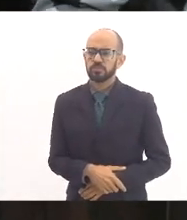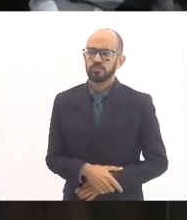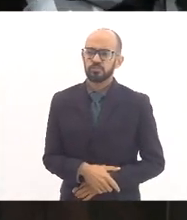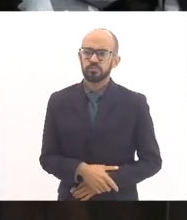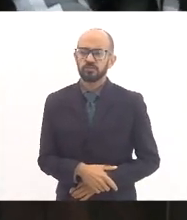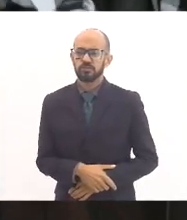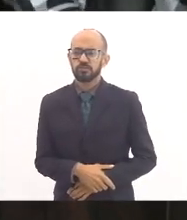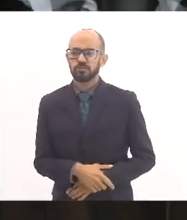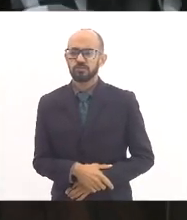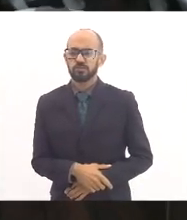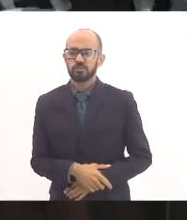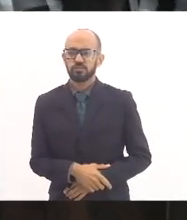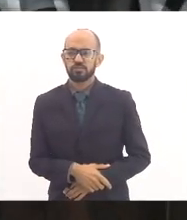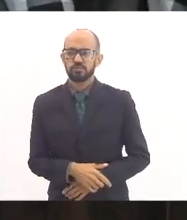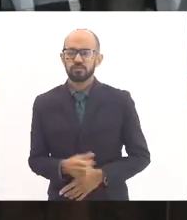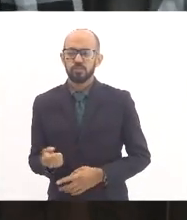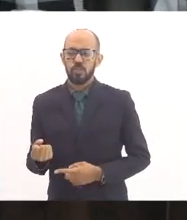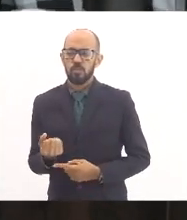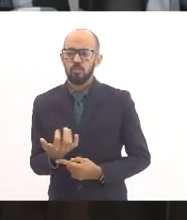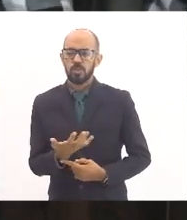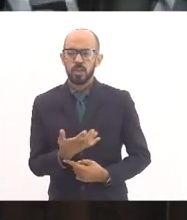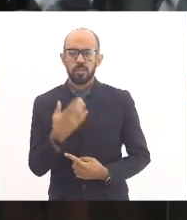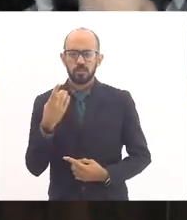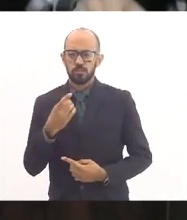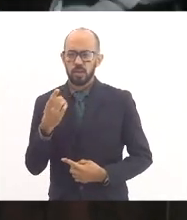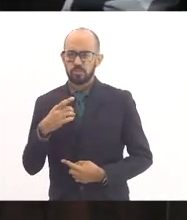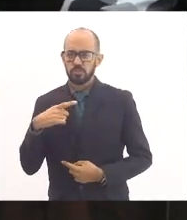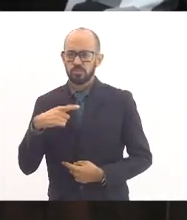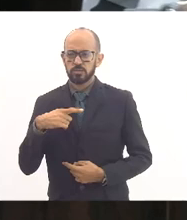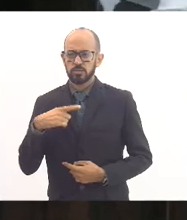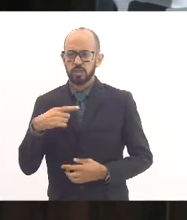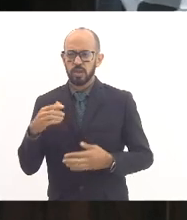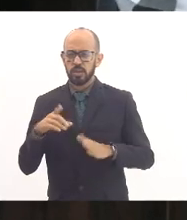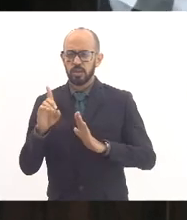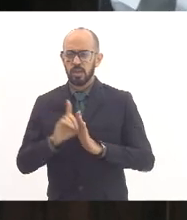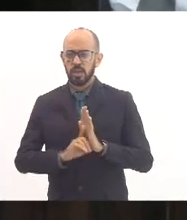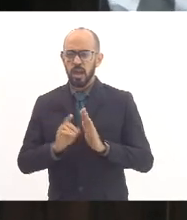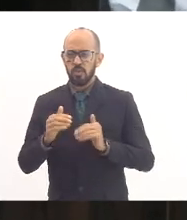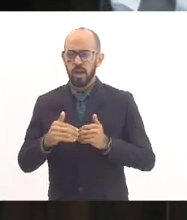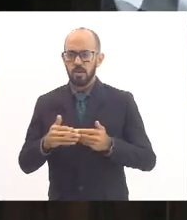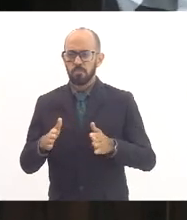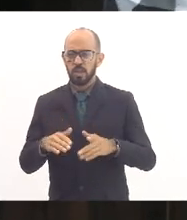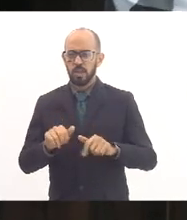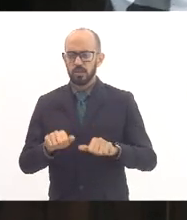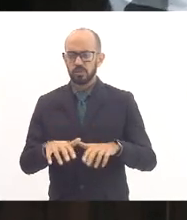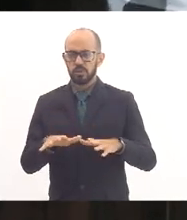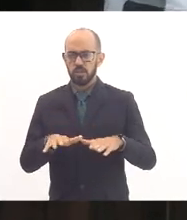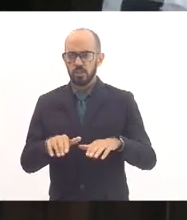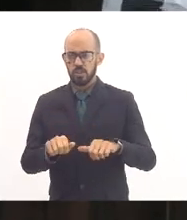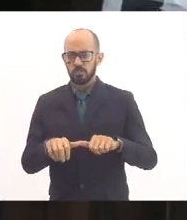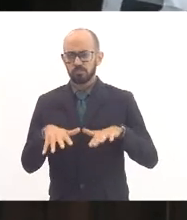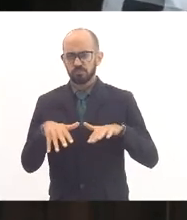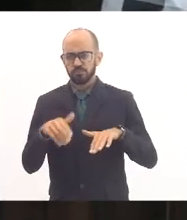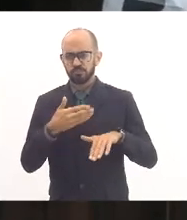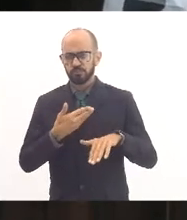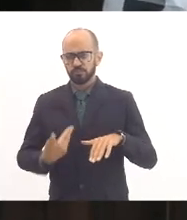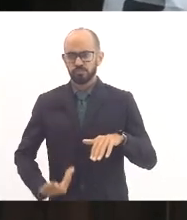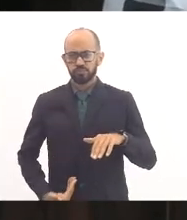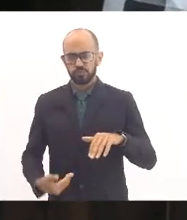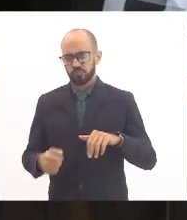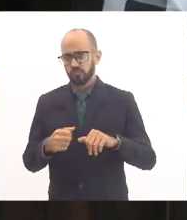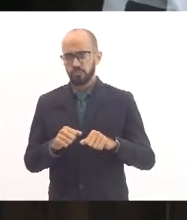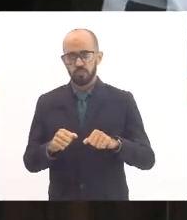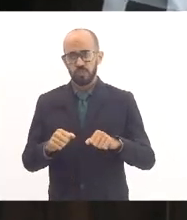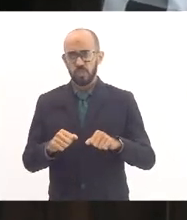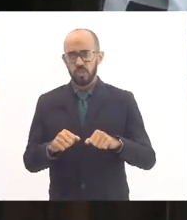em havendo número legal declaro aberto dos trabalhos da audiência pública conjunta da comissão de segurança pública e